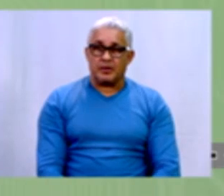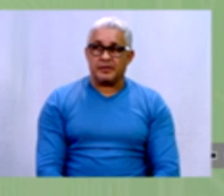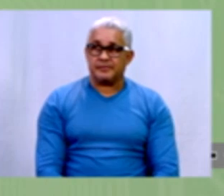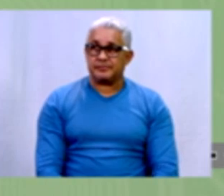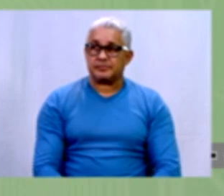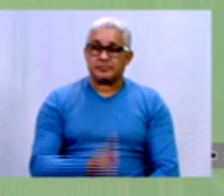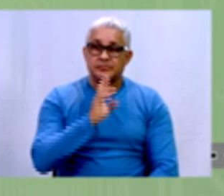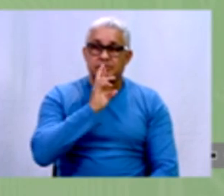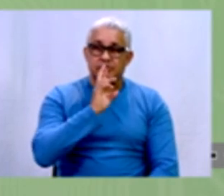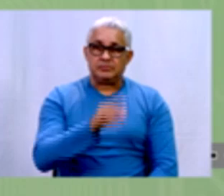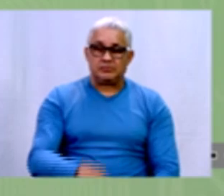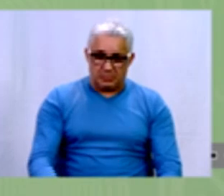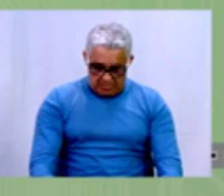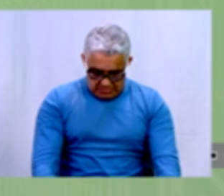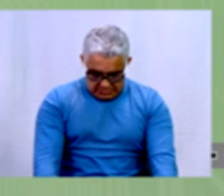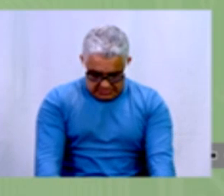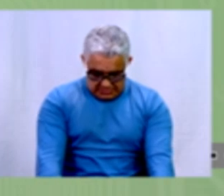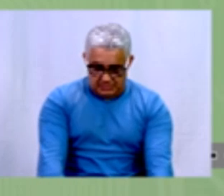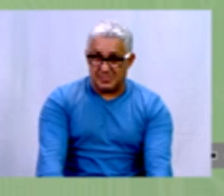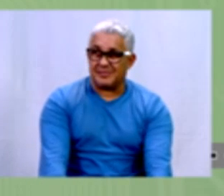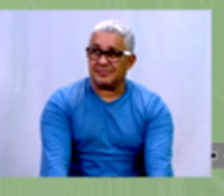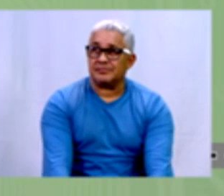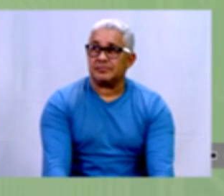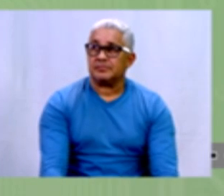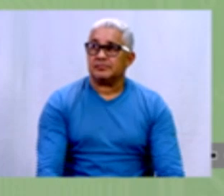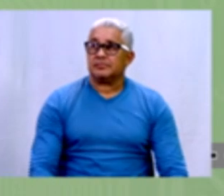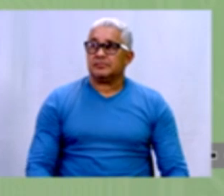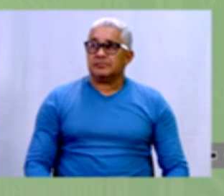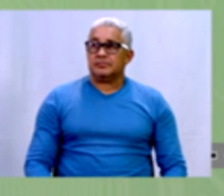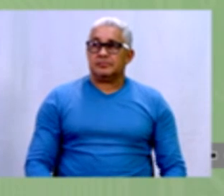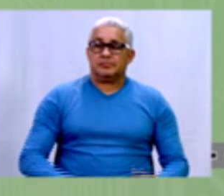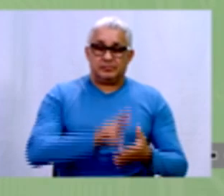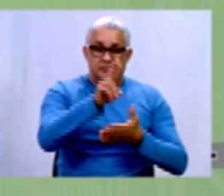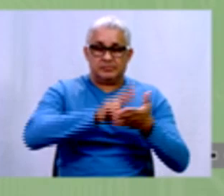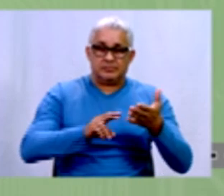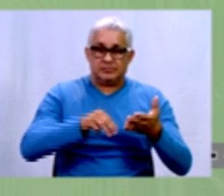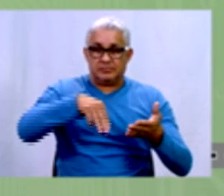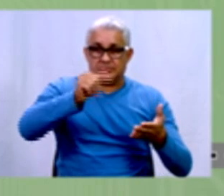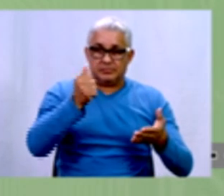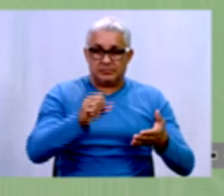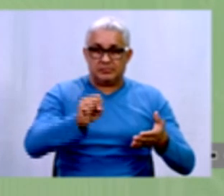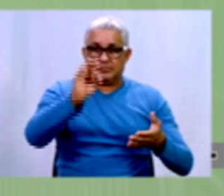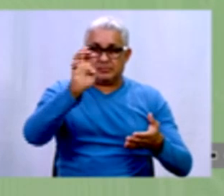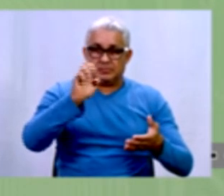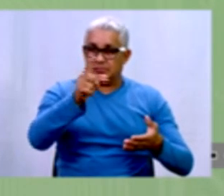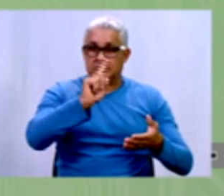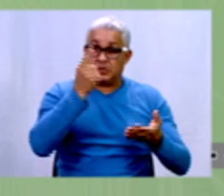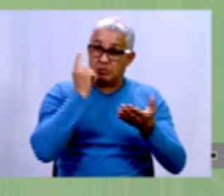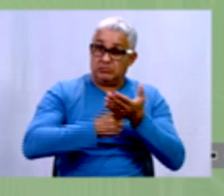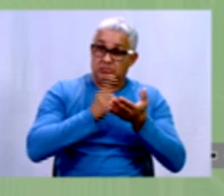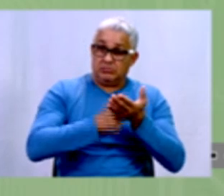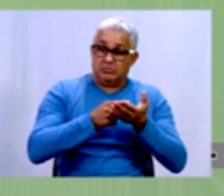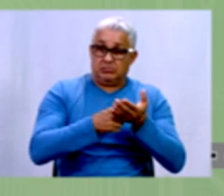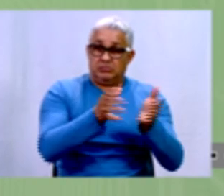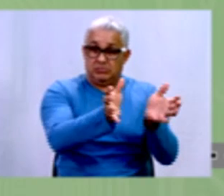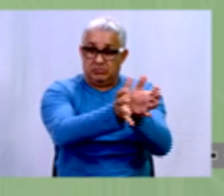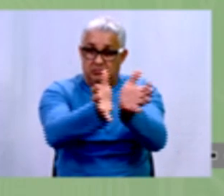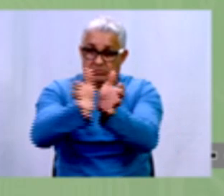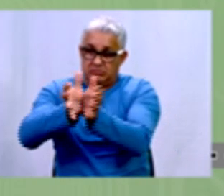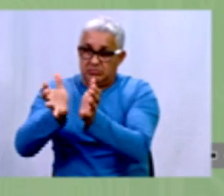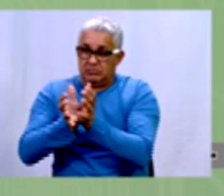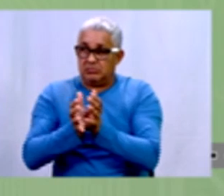As respostas não são um relatório para o Scrum Master, eles são compromissos perante os pares. Tá? Então essa que é a